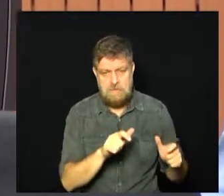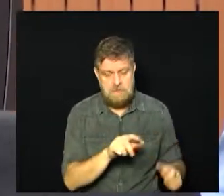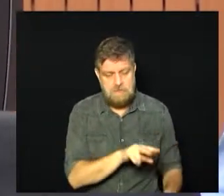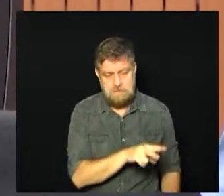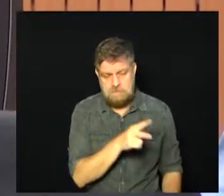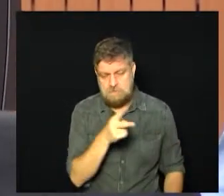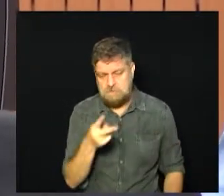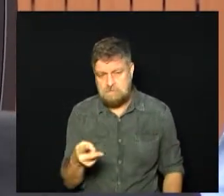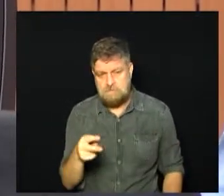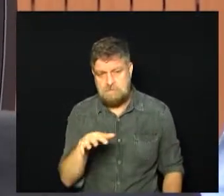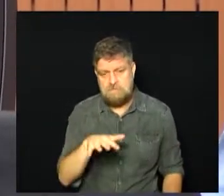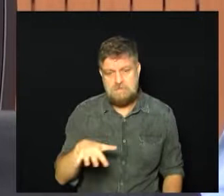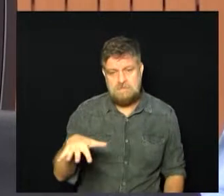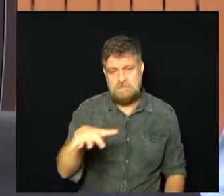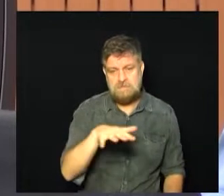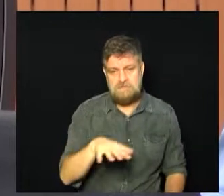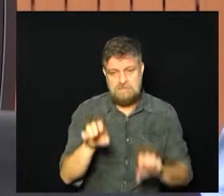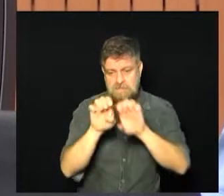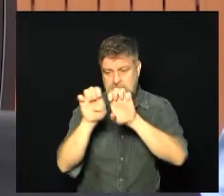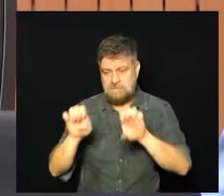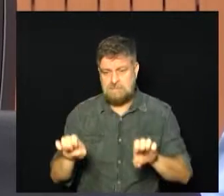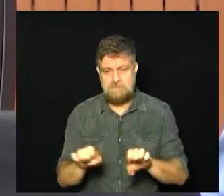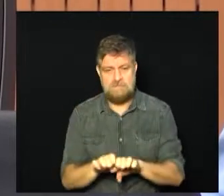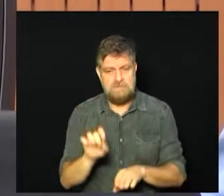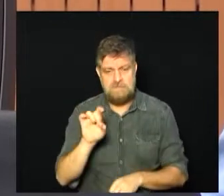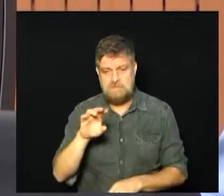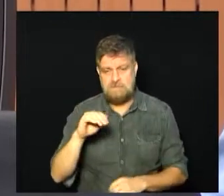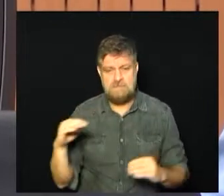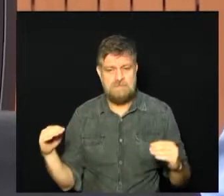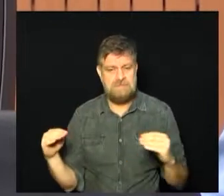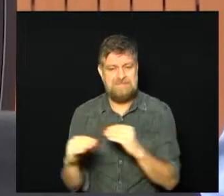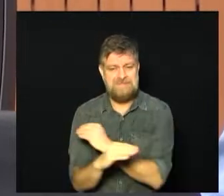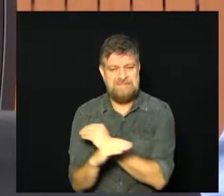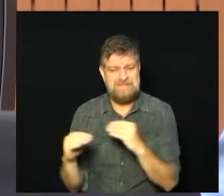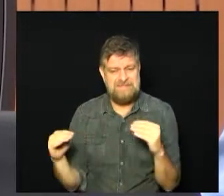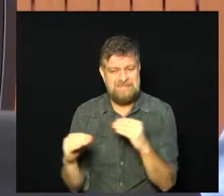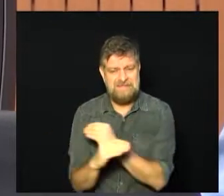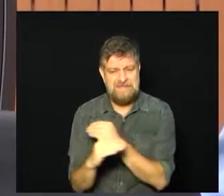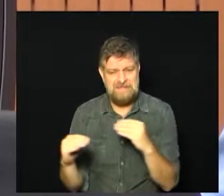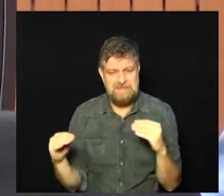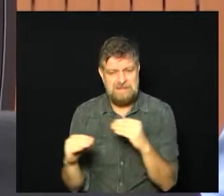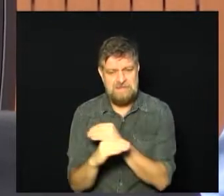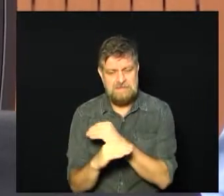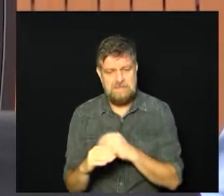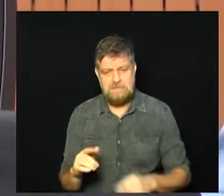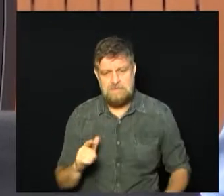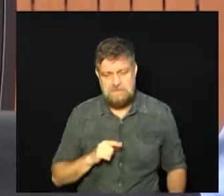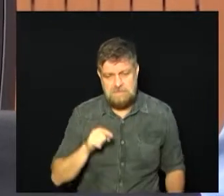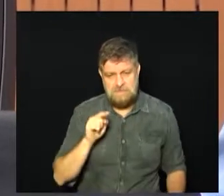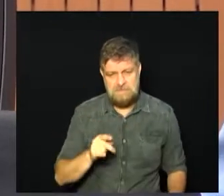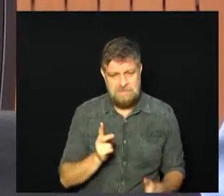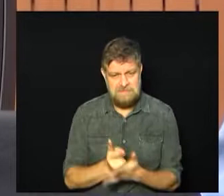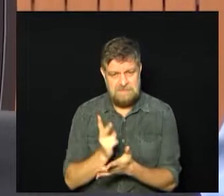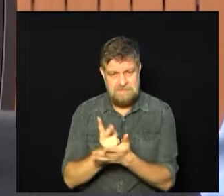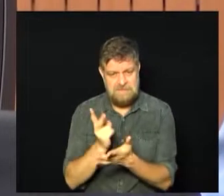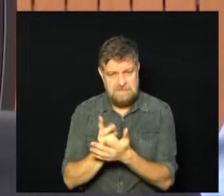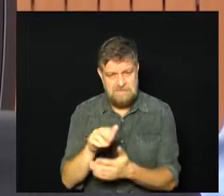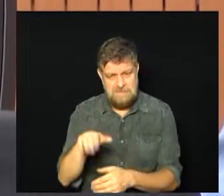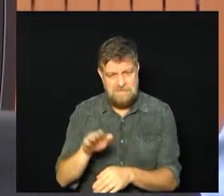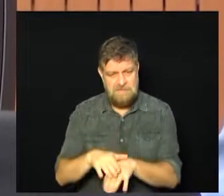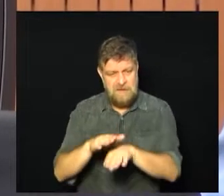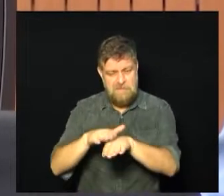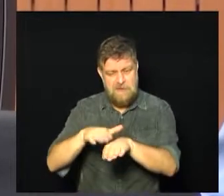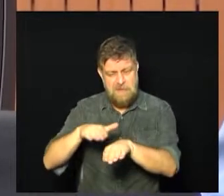se transformar em estruturas de circulação de trânsito. E trânsito esse cada vez mais pesados,